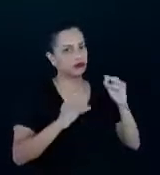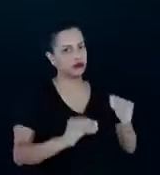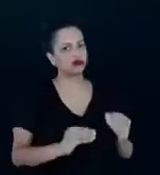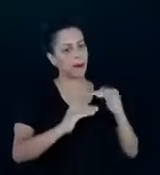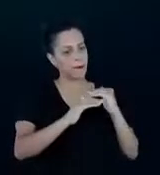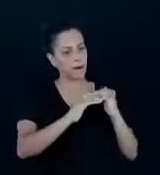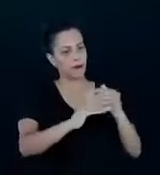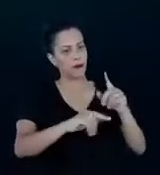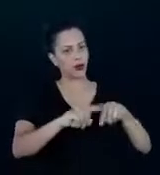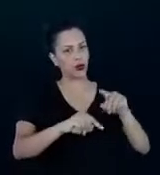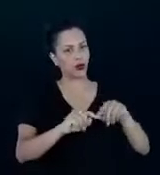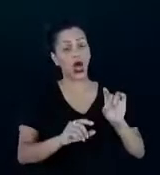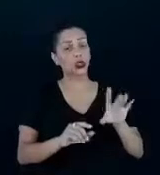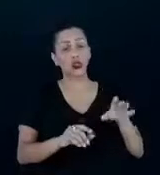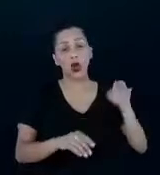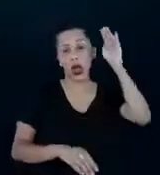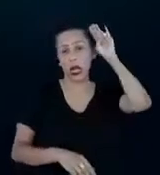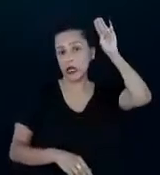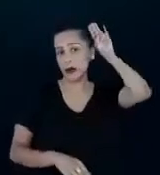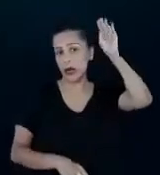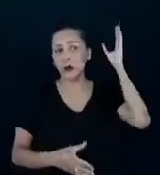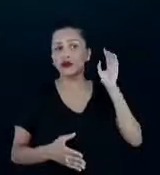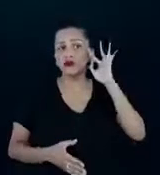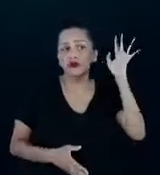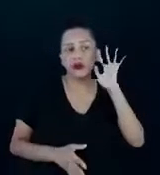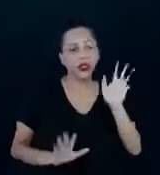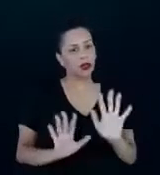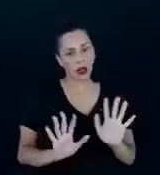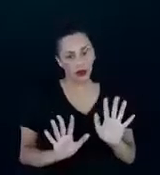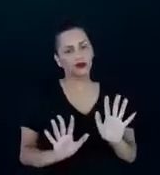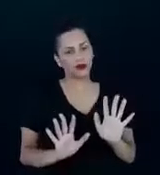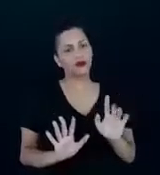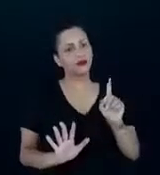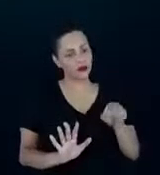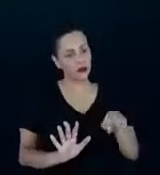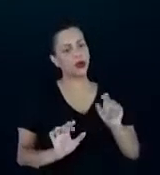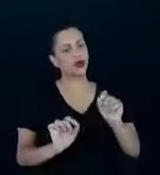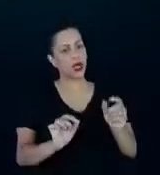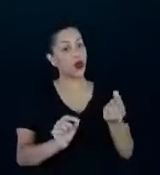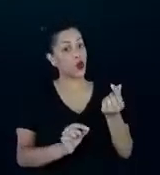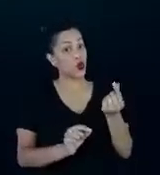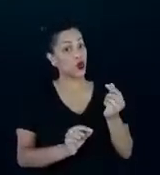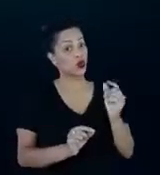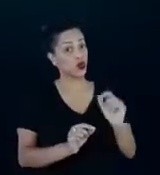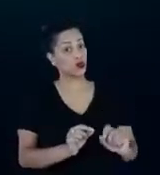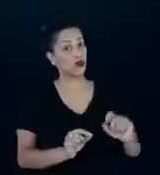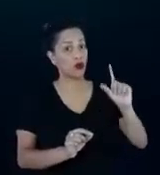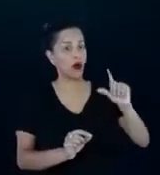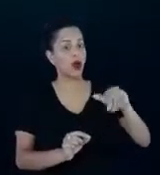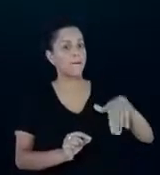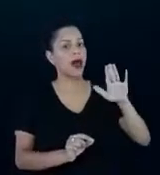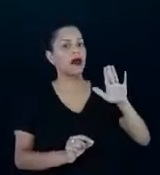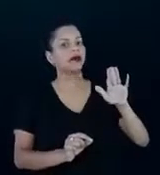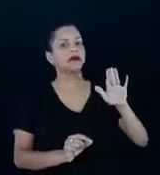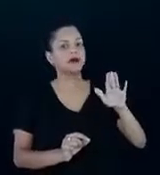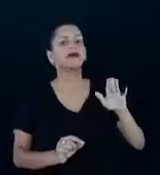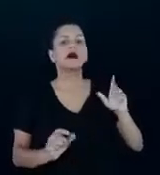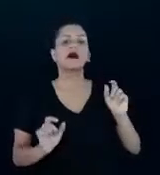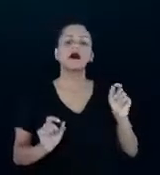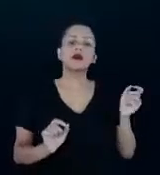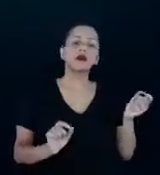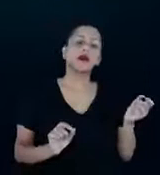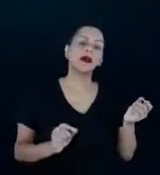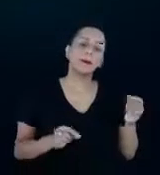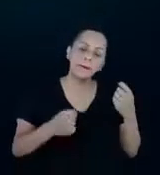que um trabalho meramente acadêmico. Então, isso aumenta o valor, o custo dos projetos e vai aumentar naturalmente a necessidade de